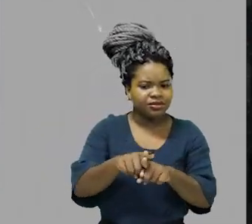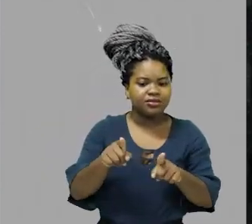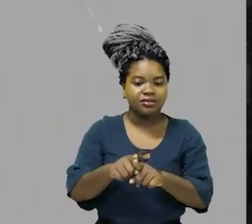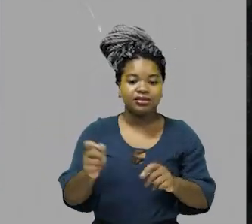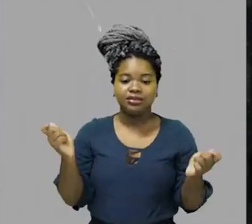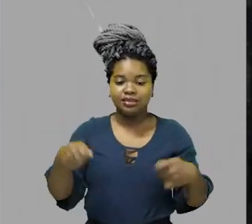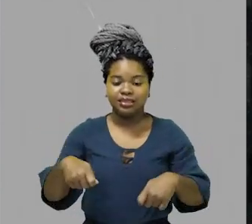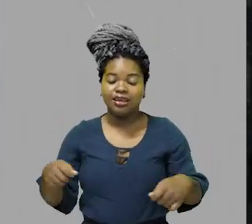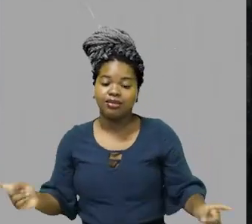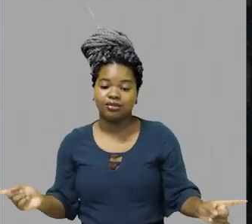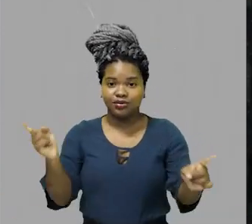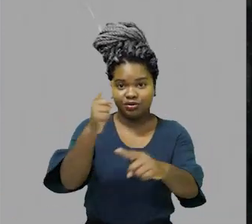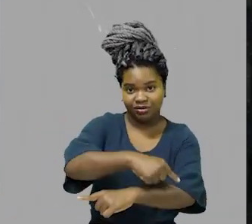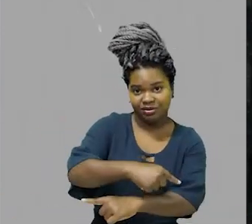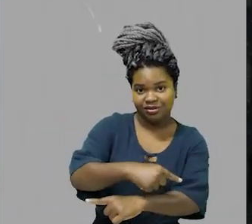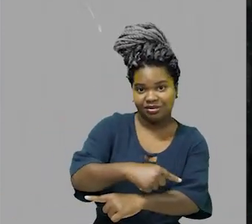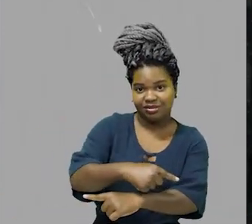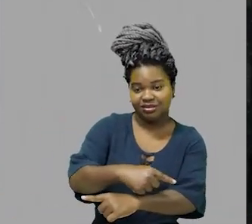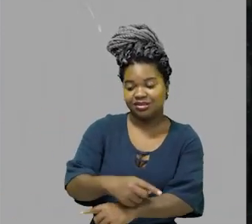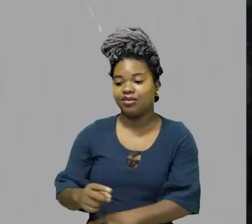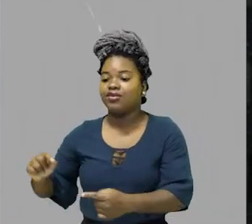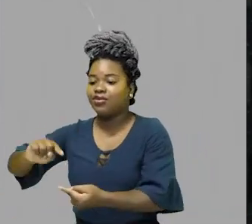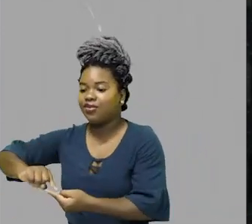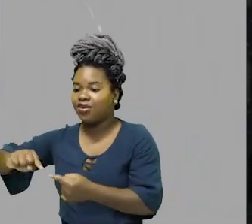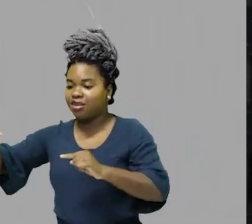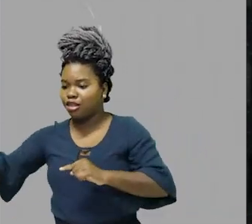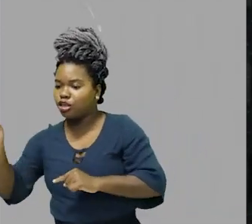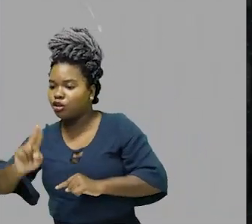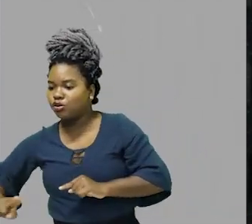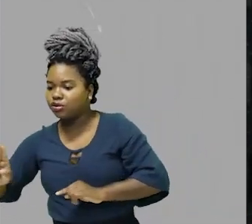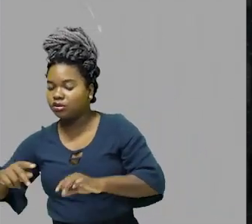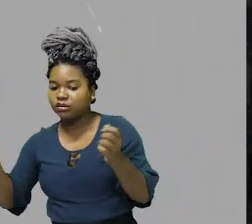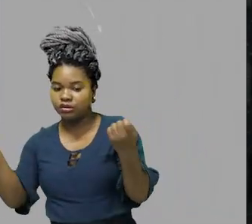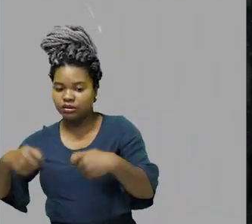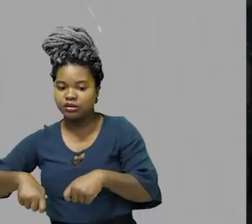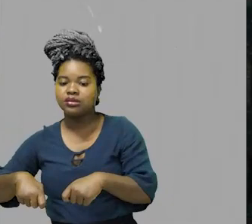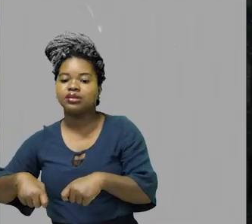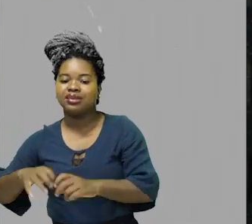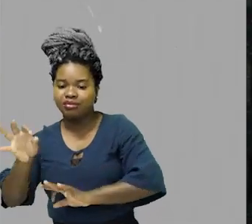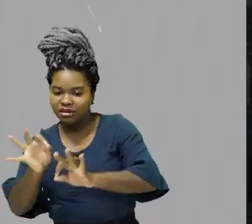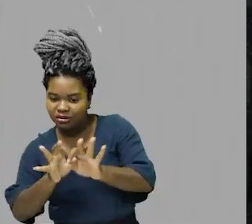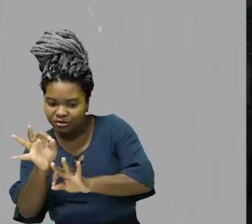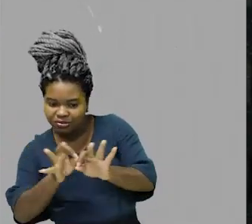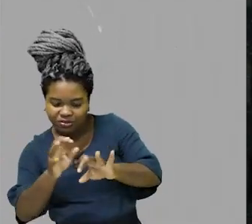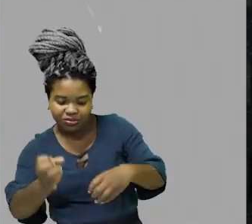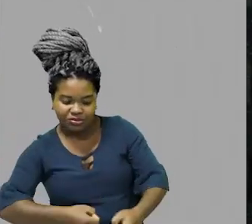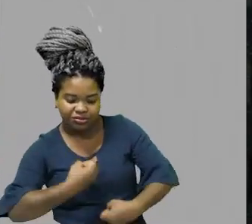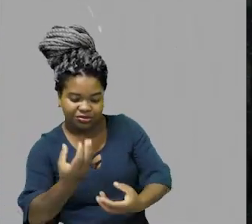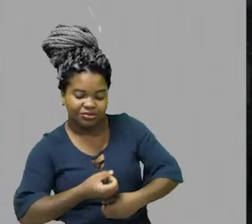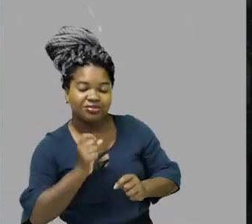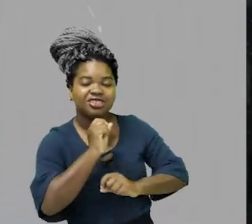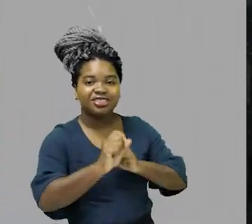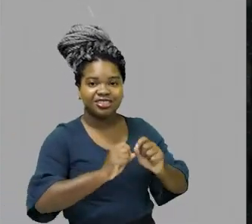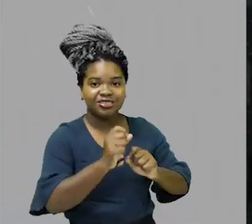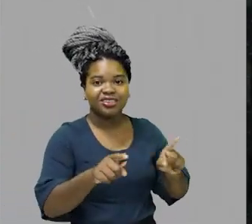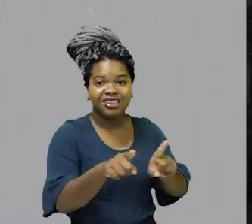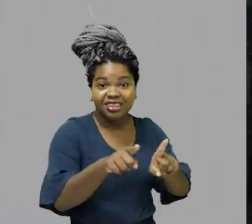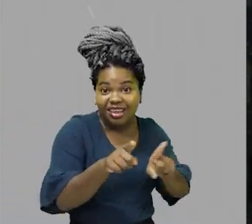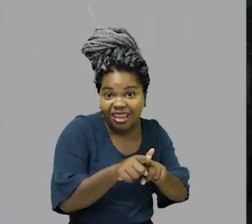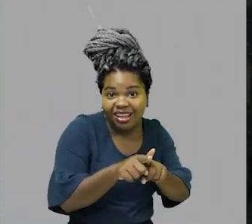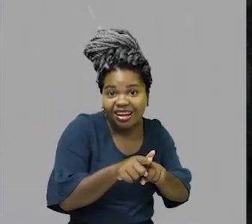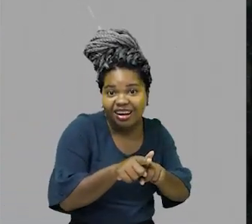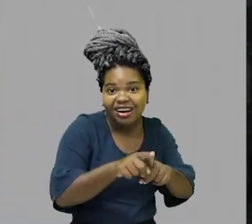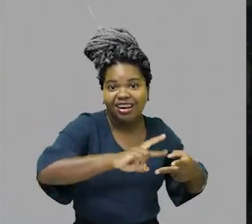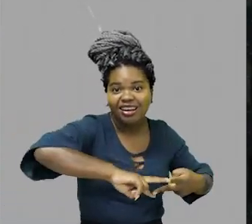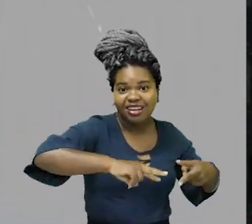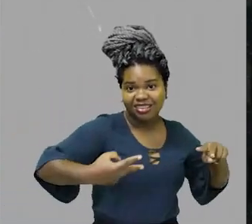inverso, ou seja, o RNA ele pode ser usado como molde para a fabricação de DNA. Isso ocorre na